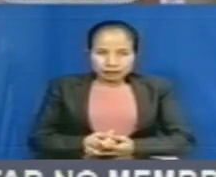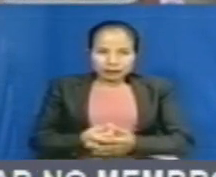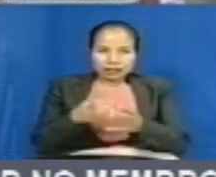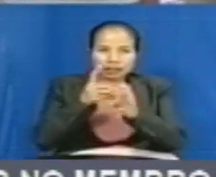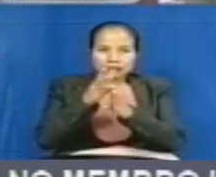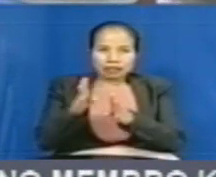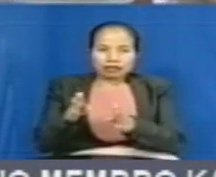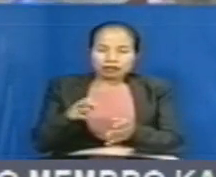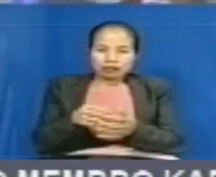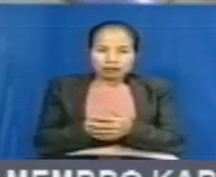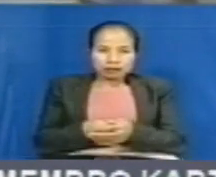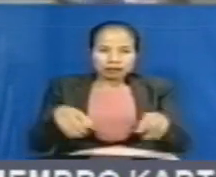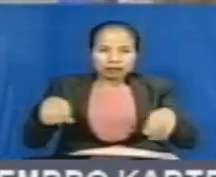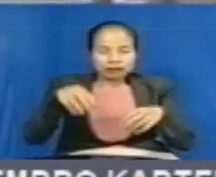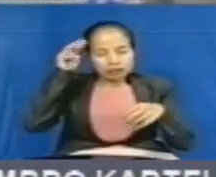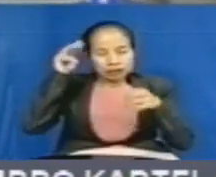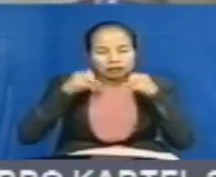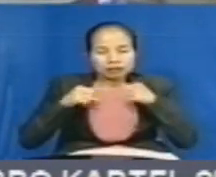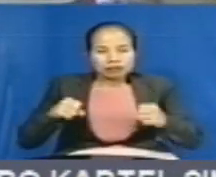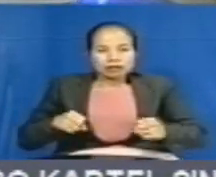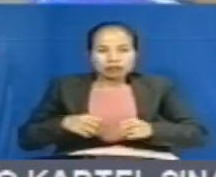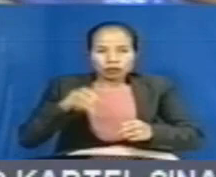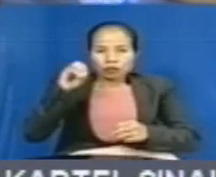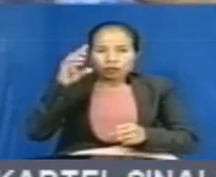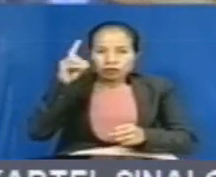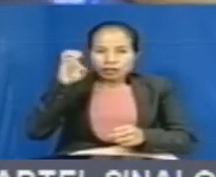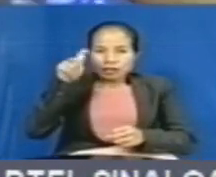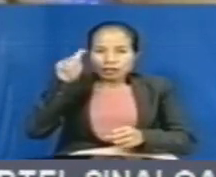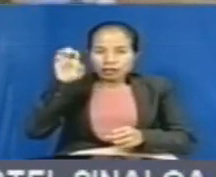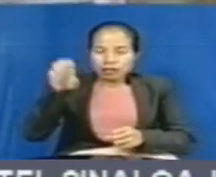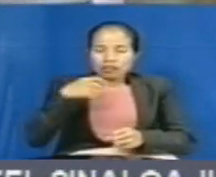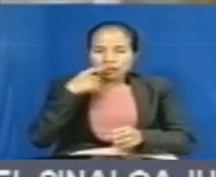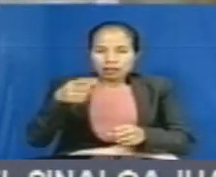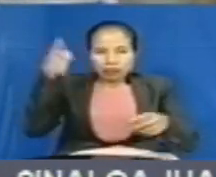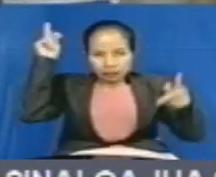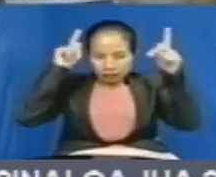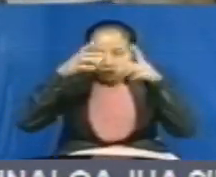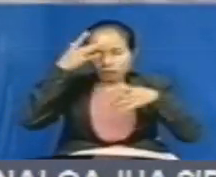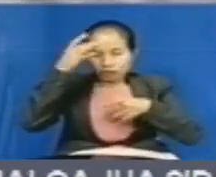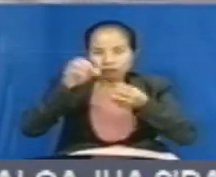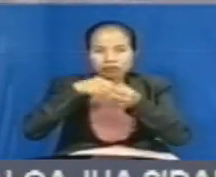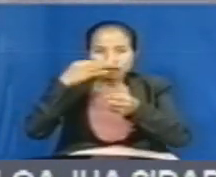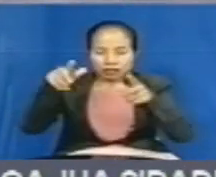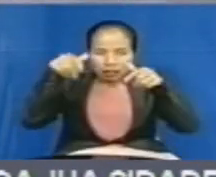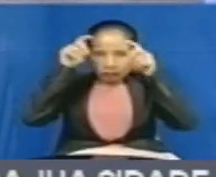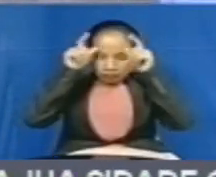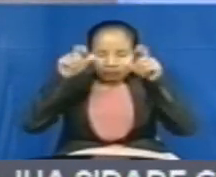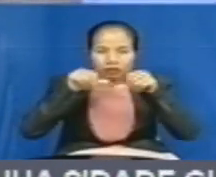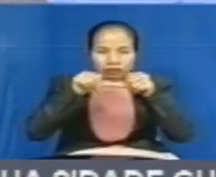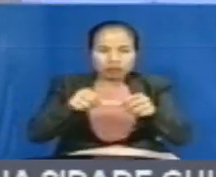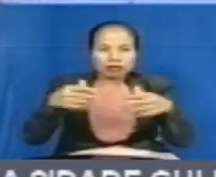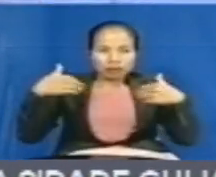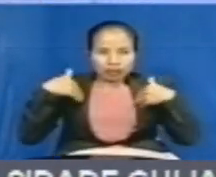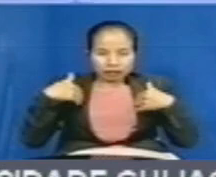Diretora geral prestação de serviço Ministério Saúde, Odete Viegas Sateten. Caso COVID-19 em Timor-Leste continua a